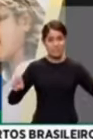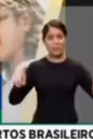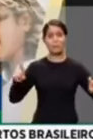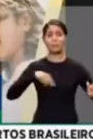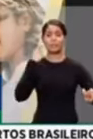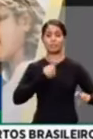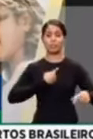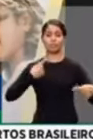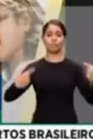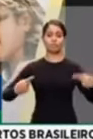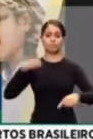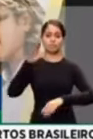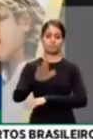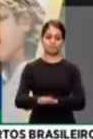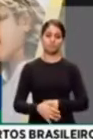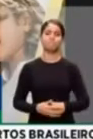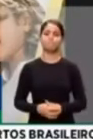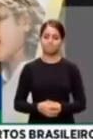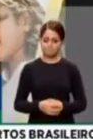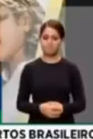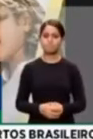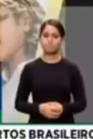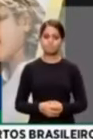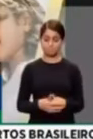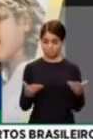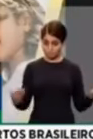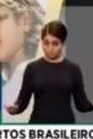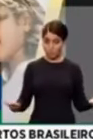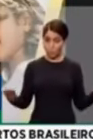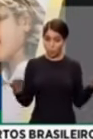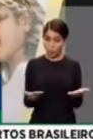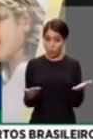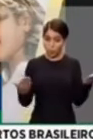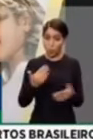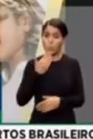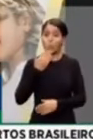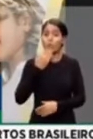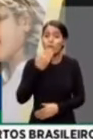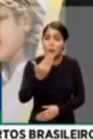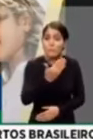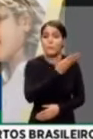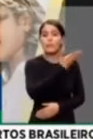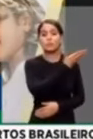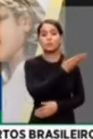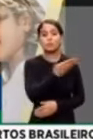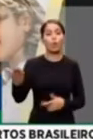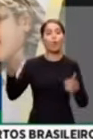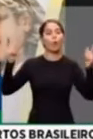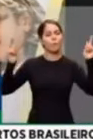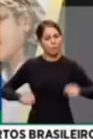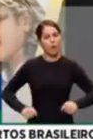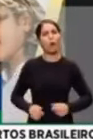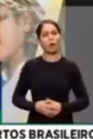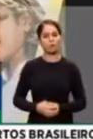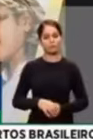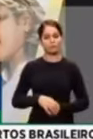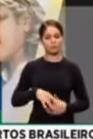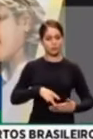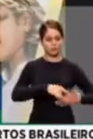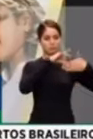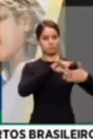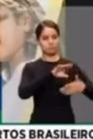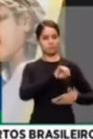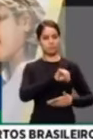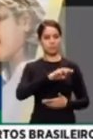deveríamos discutir nesta tarde. Faço um apelo, então, para que nós pudéssemos, líder Enio, me dirijo a Vossa Excelência, como líder do